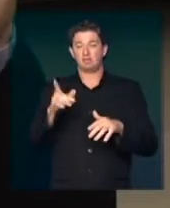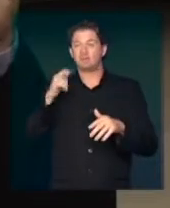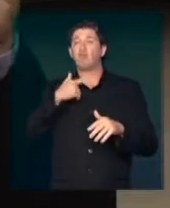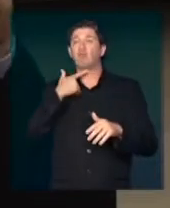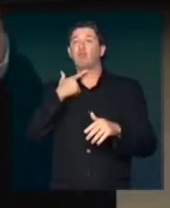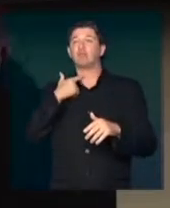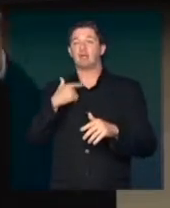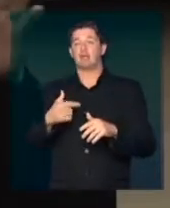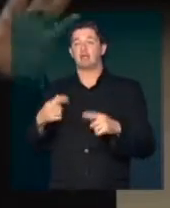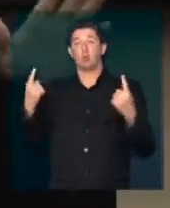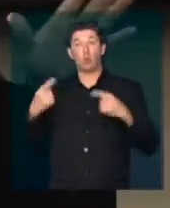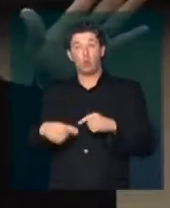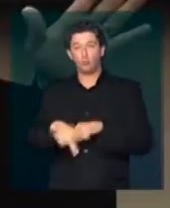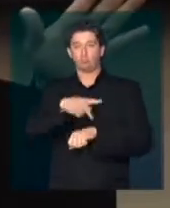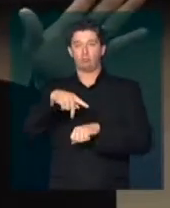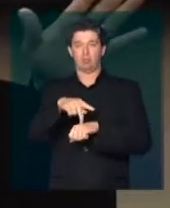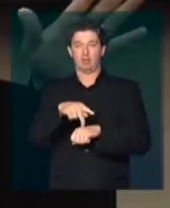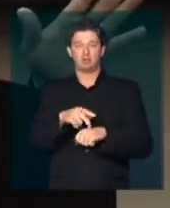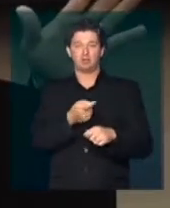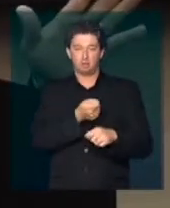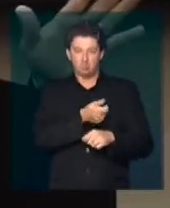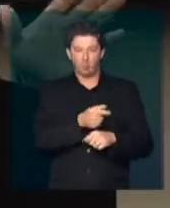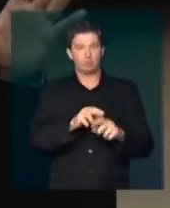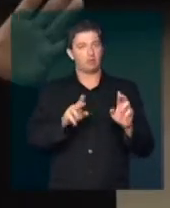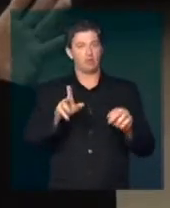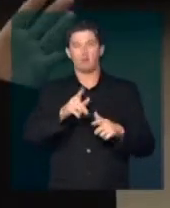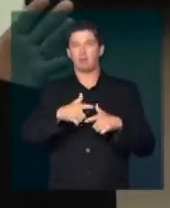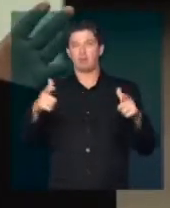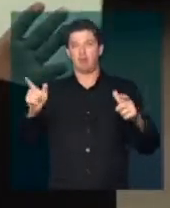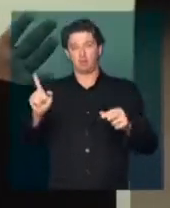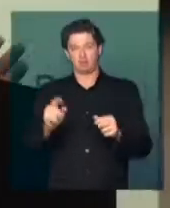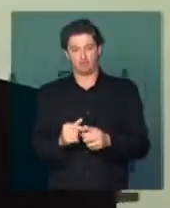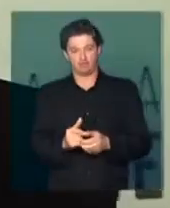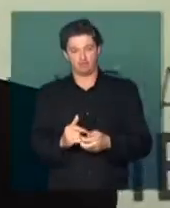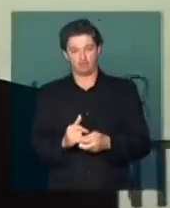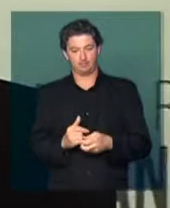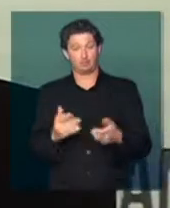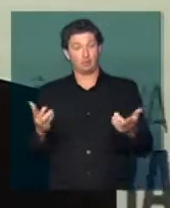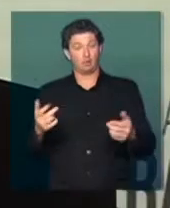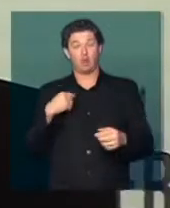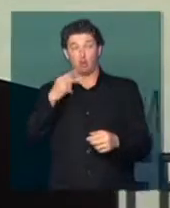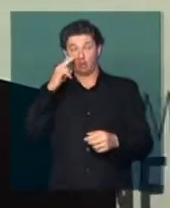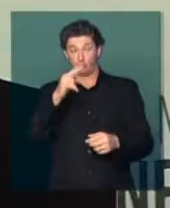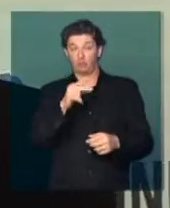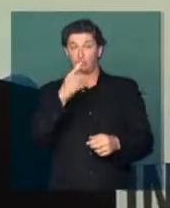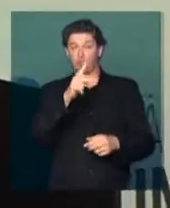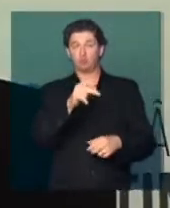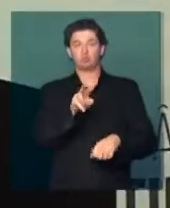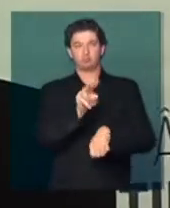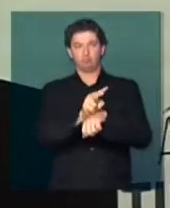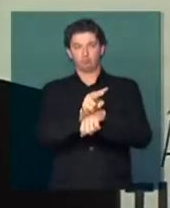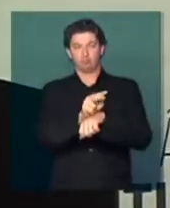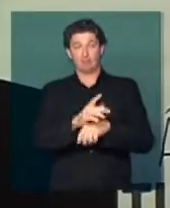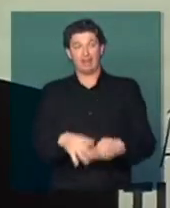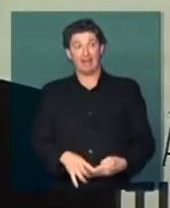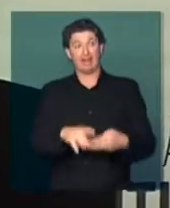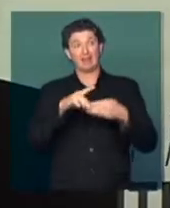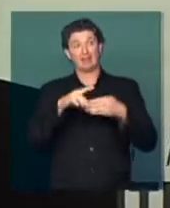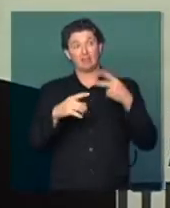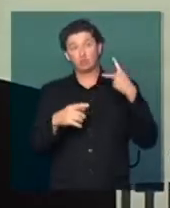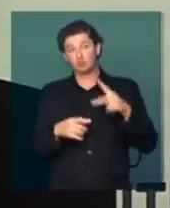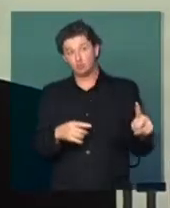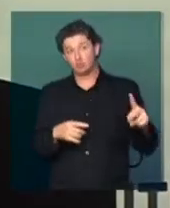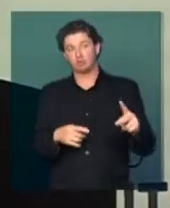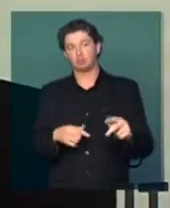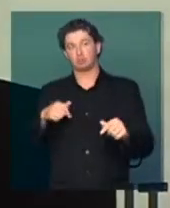de poucos e não sei se de muitos. E eu vejo nesse momento, sob a sua tutela, sob a sua liderança, e